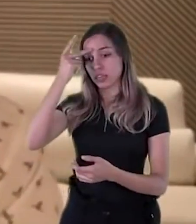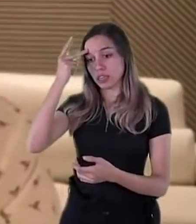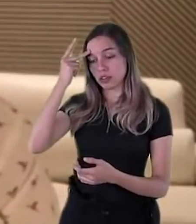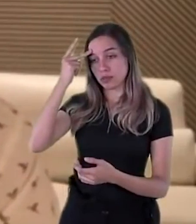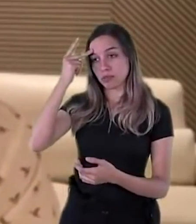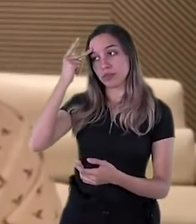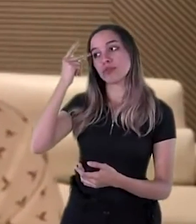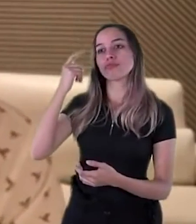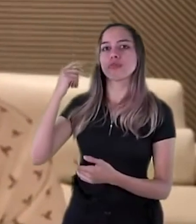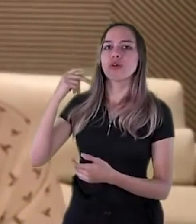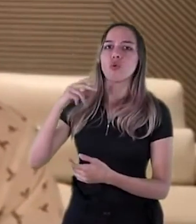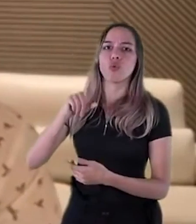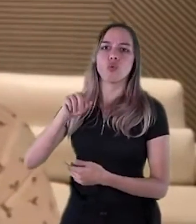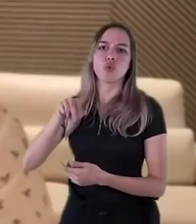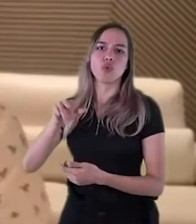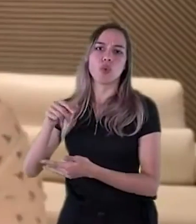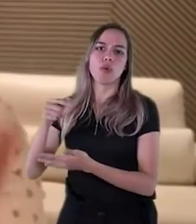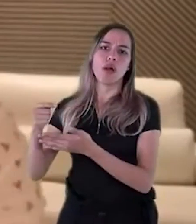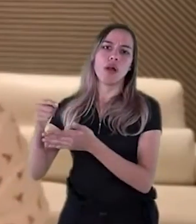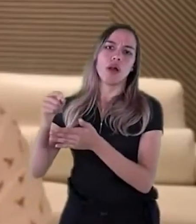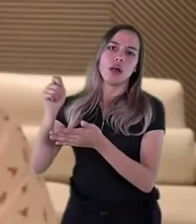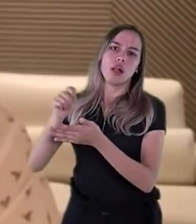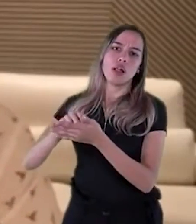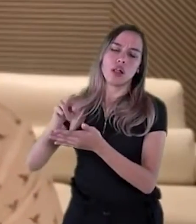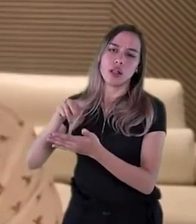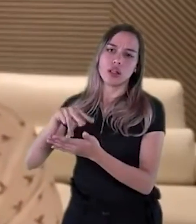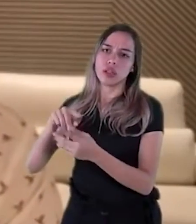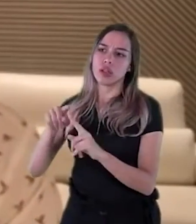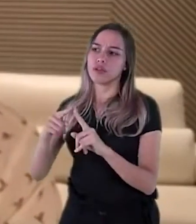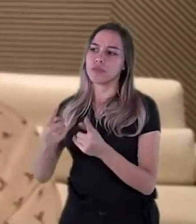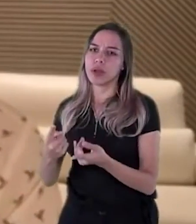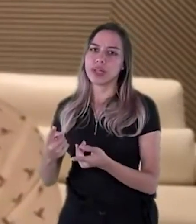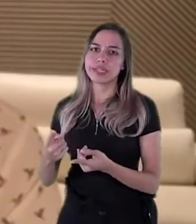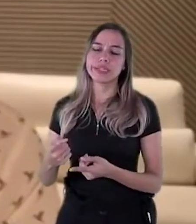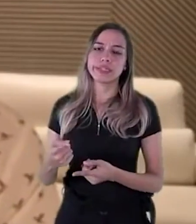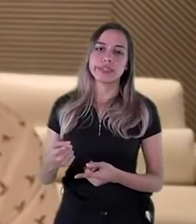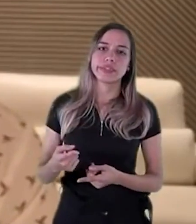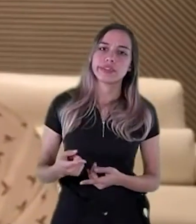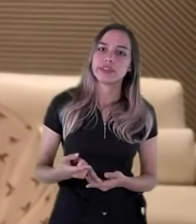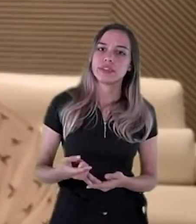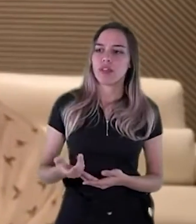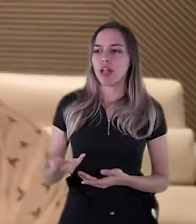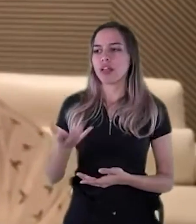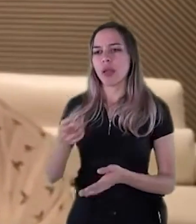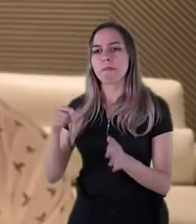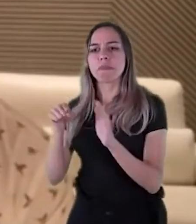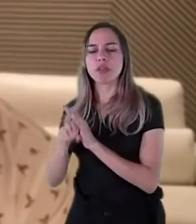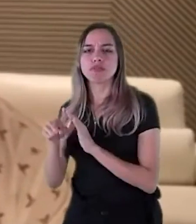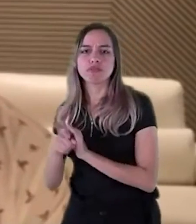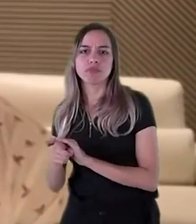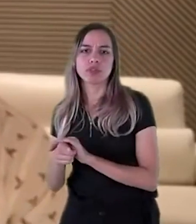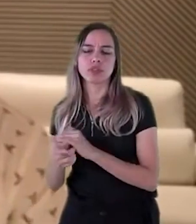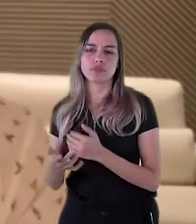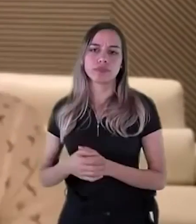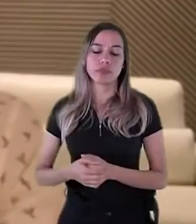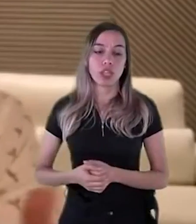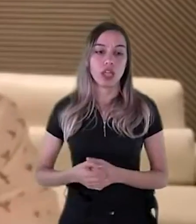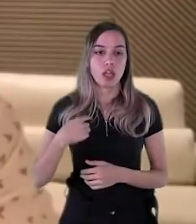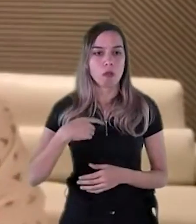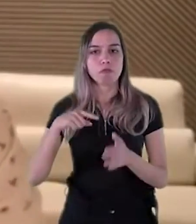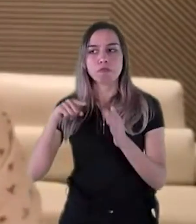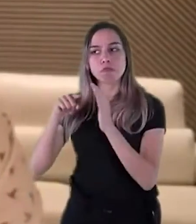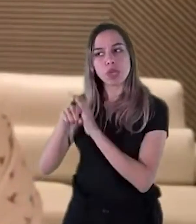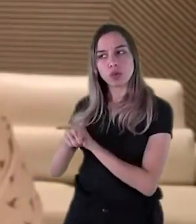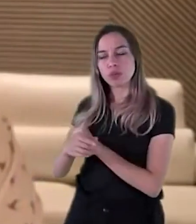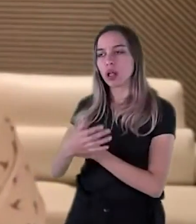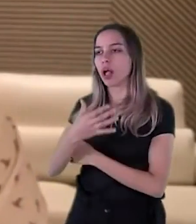país como o Brasil, que a gente sabe. E, inclusive, estava dizendo isso para o Afonso, que o programa dele, Sempre um Papo, que eu tenho o